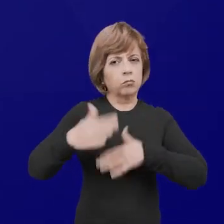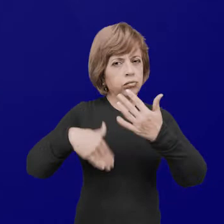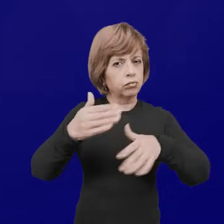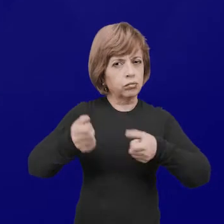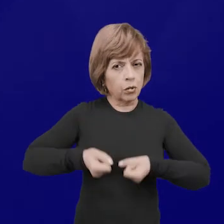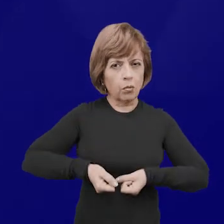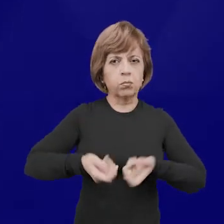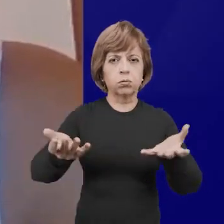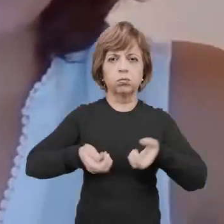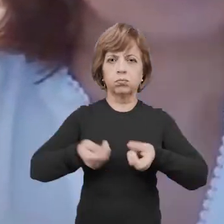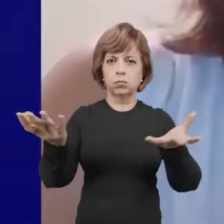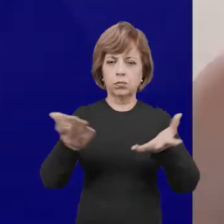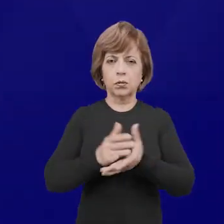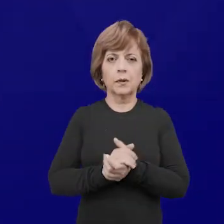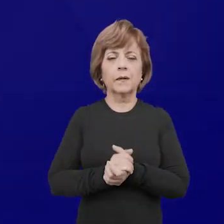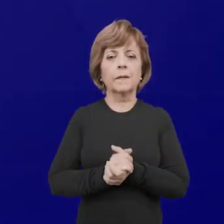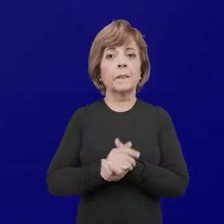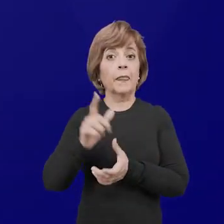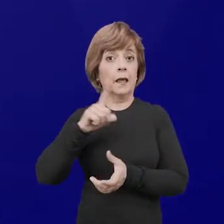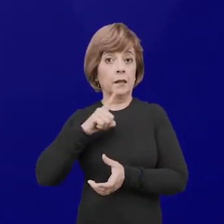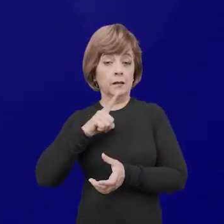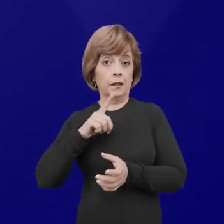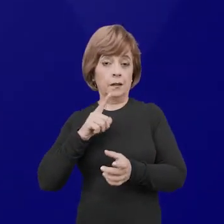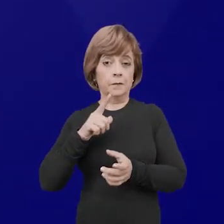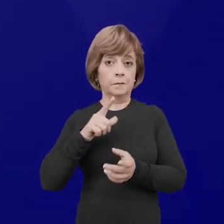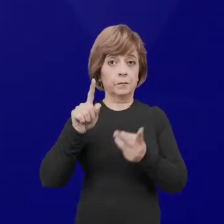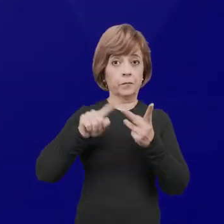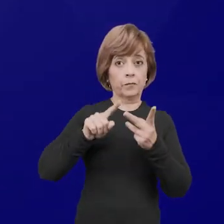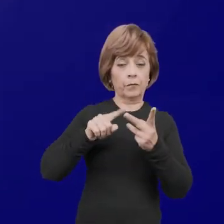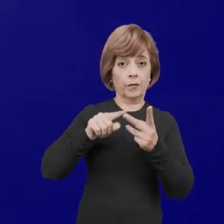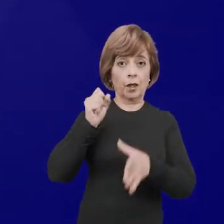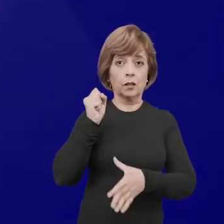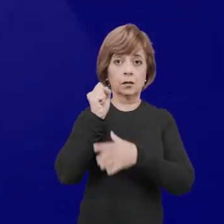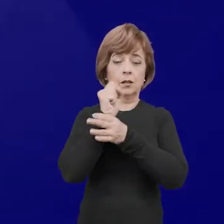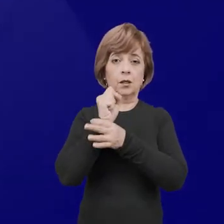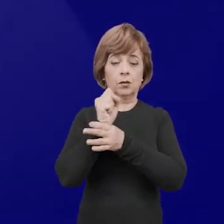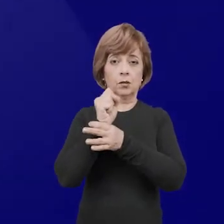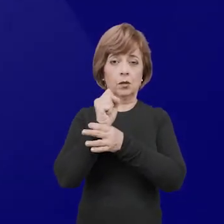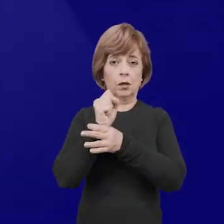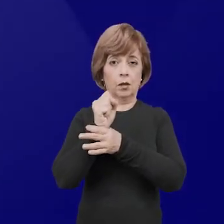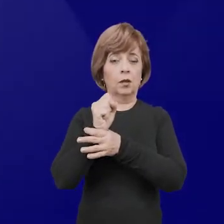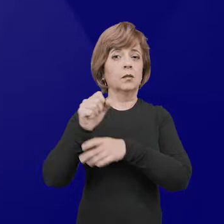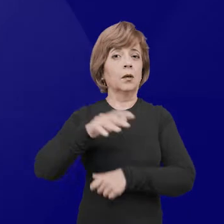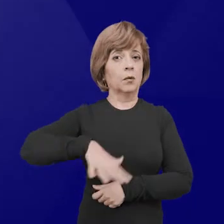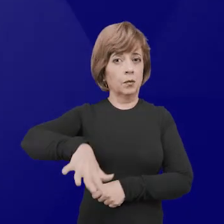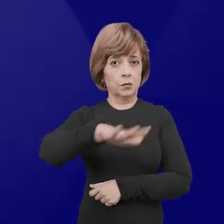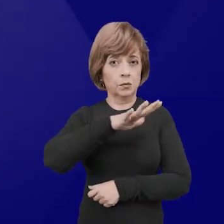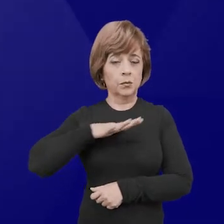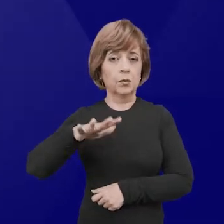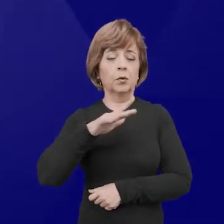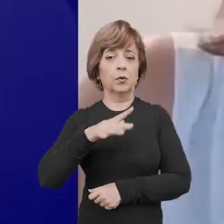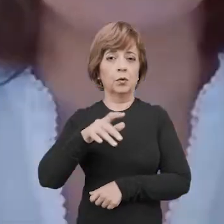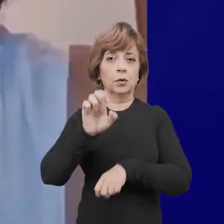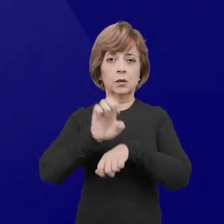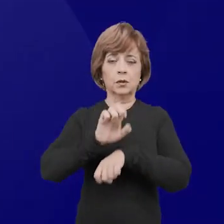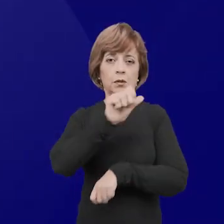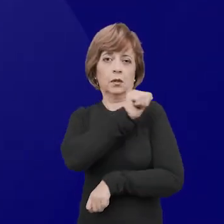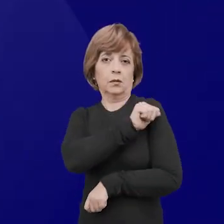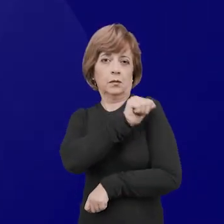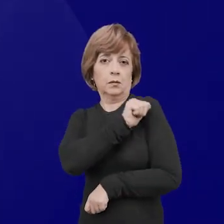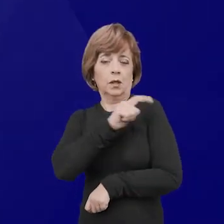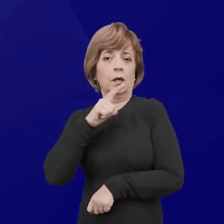pensar em novos arranjos institucionais. A gente tem uma linha também de segurança pública, que é um tema super relevante para o estado do Rio, onde a gente